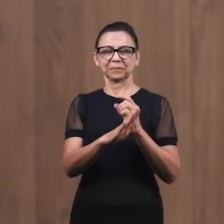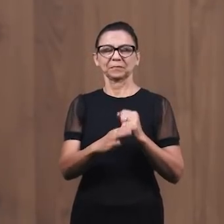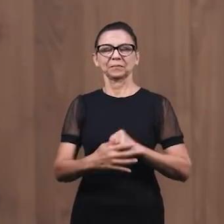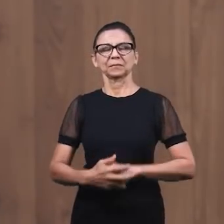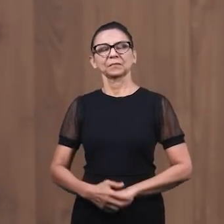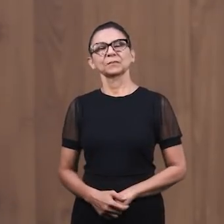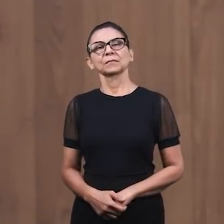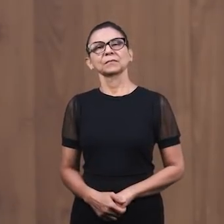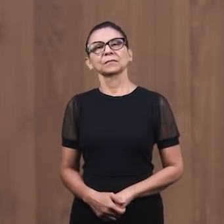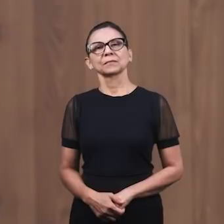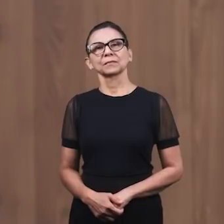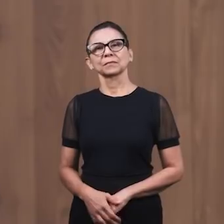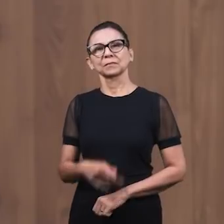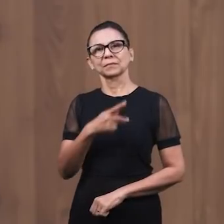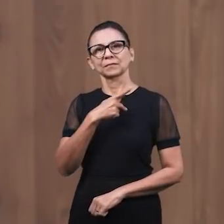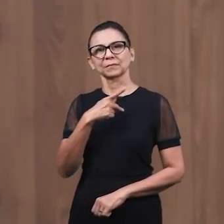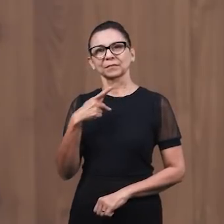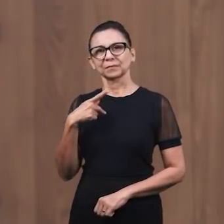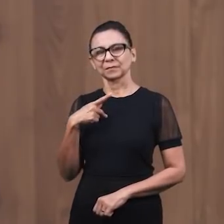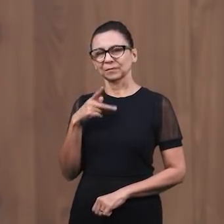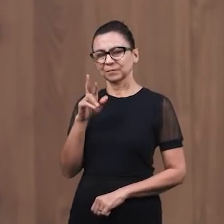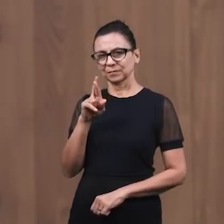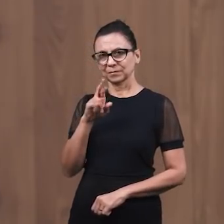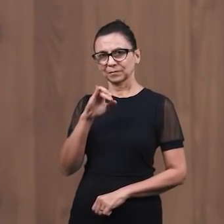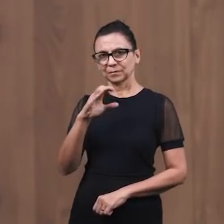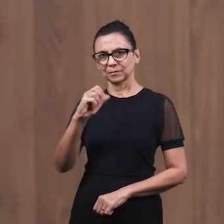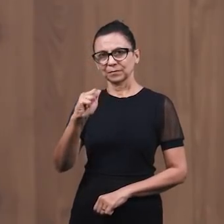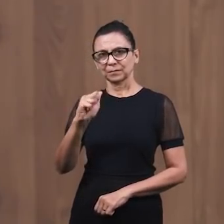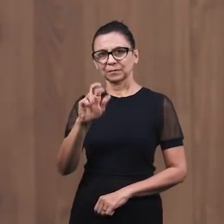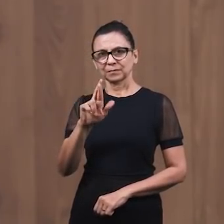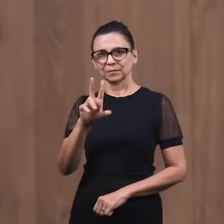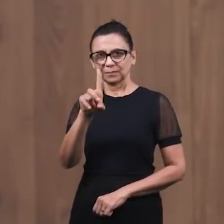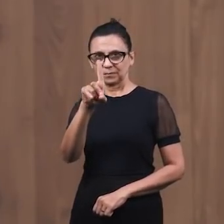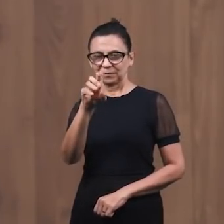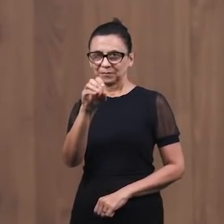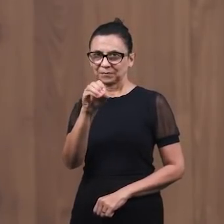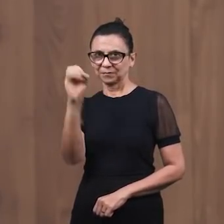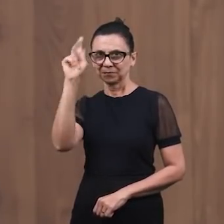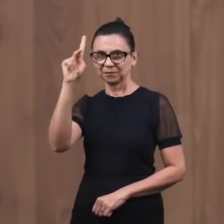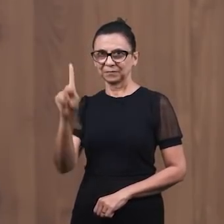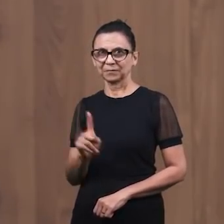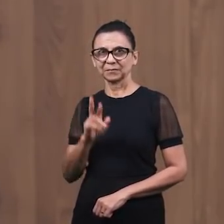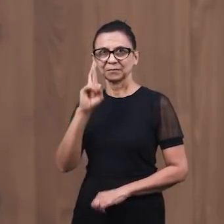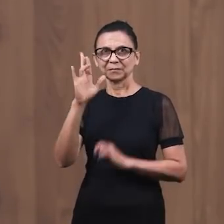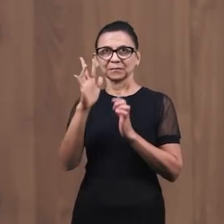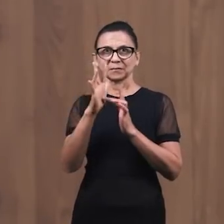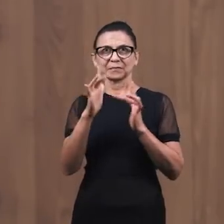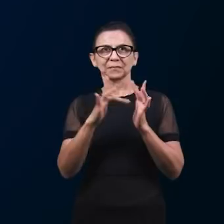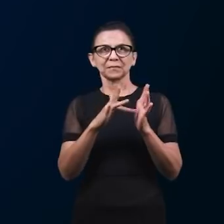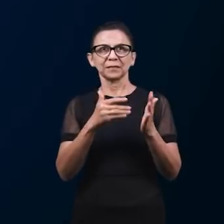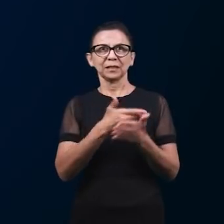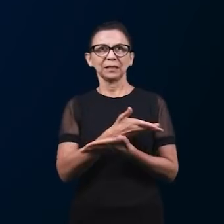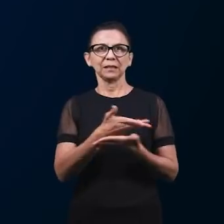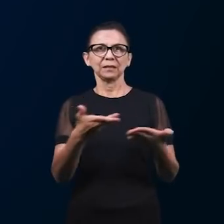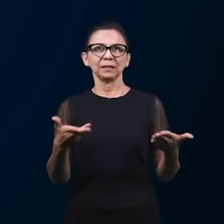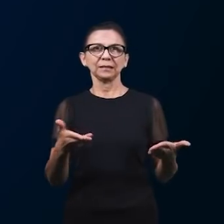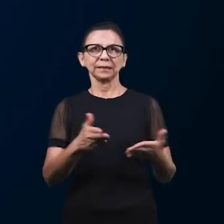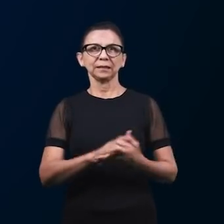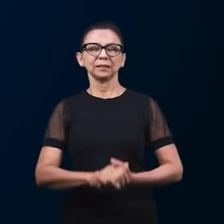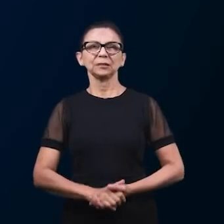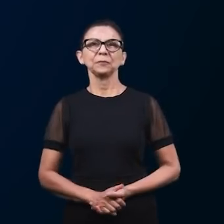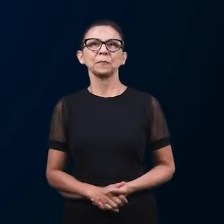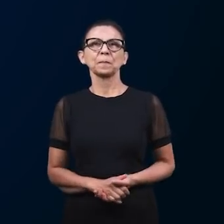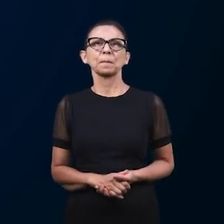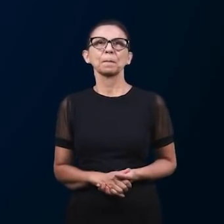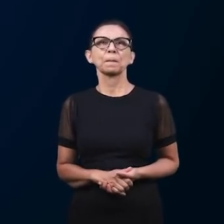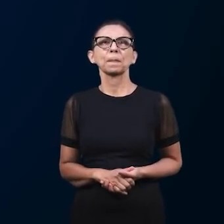nas suas igrejas. Pastor Ricardo Bravin, eu cumprimento o companheiro com a paz do Senhor Jesus. Eu quero cumprimentar a todos